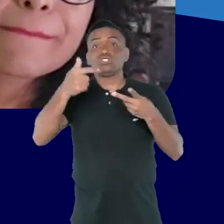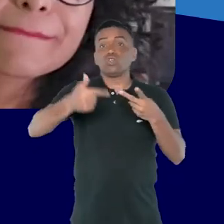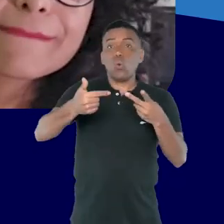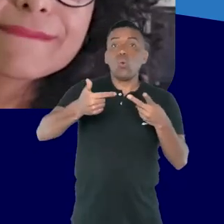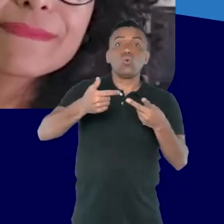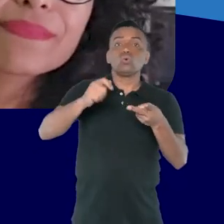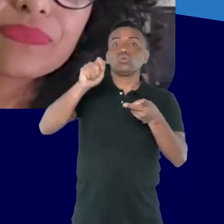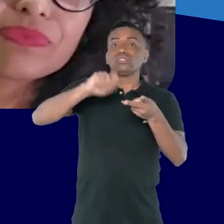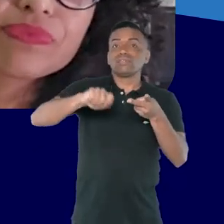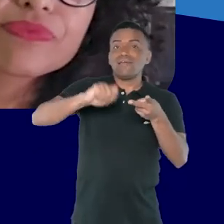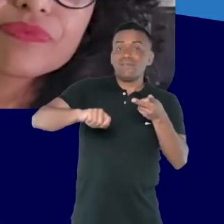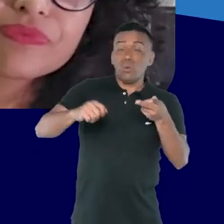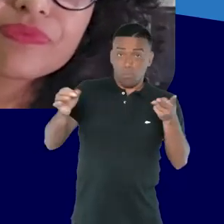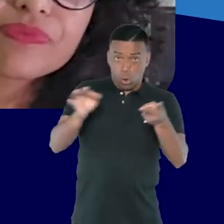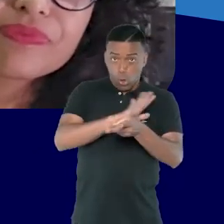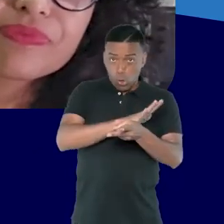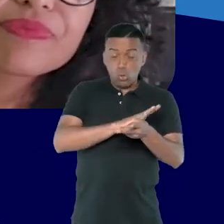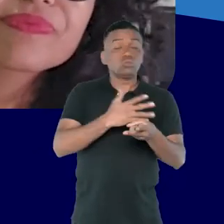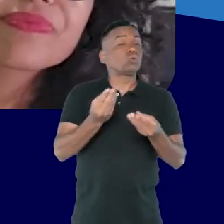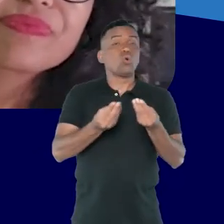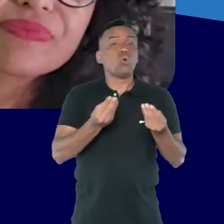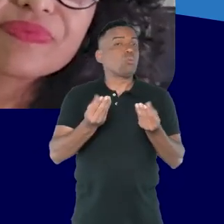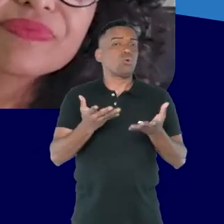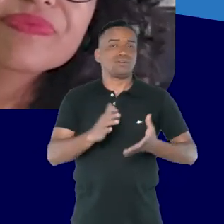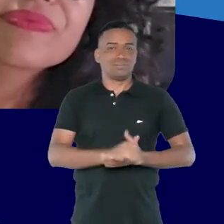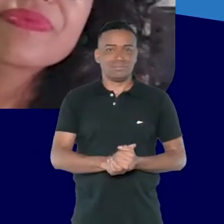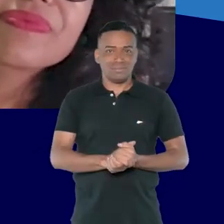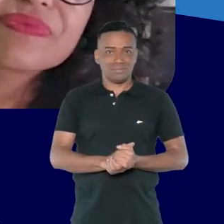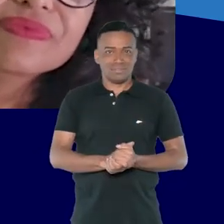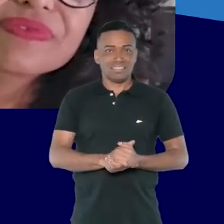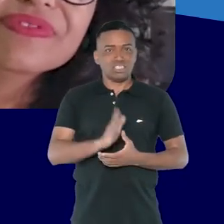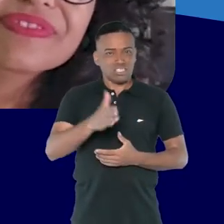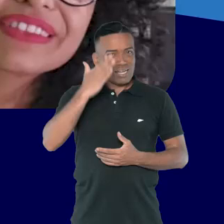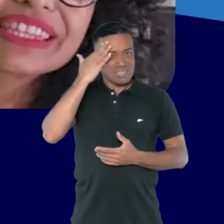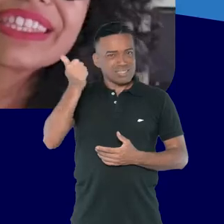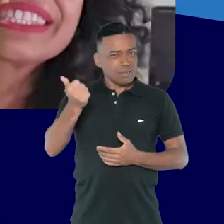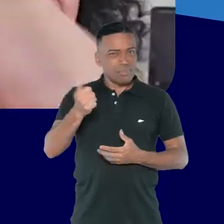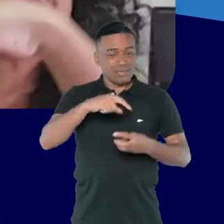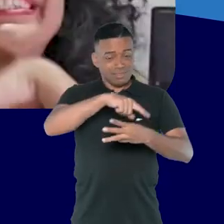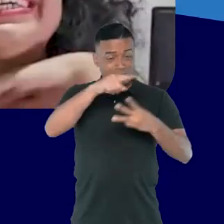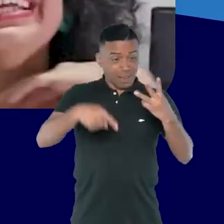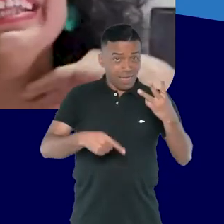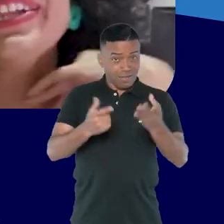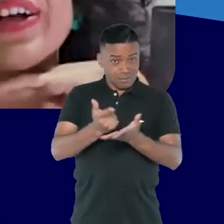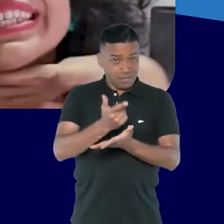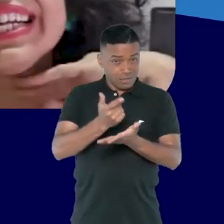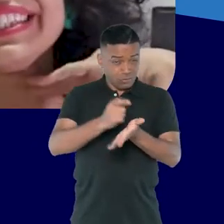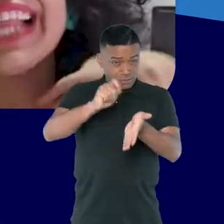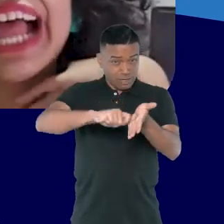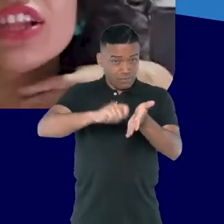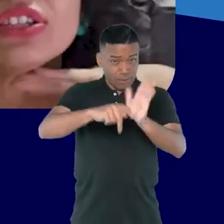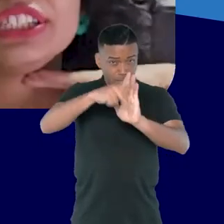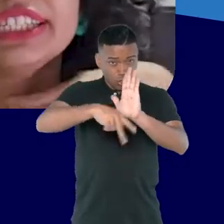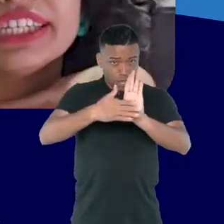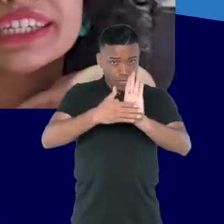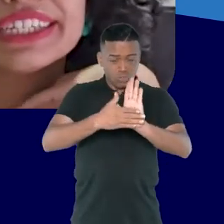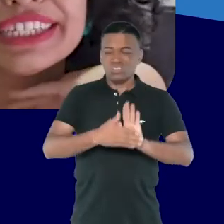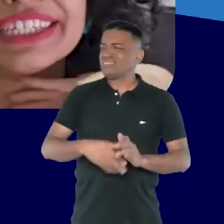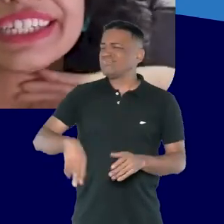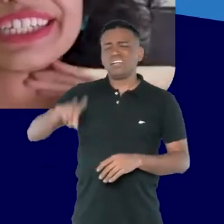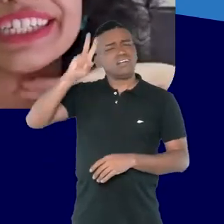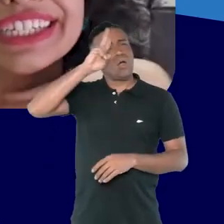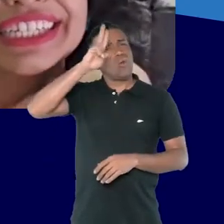outro? O primeiro foi quanto tempo para escrever? Depois veio o segundo, já estava pronto o segundo? Como é que foi? Nossa, você já sabia que